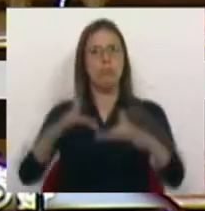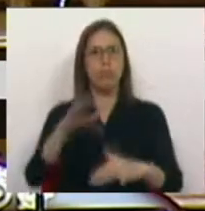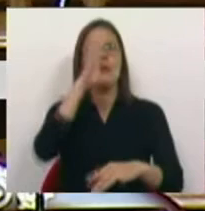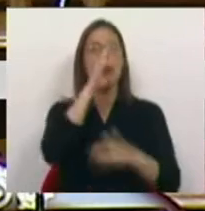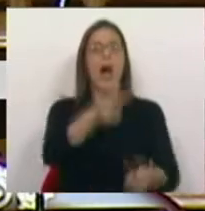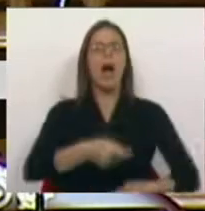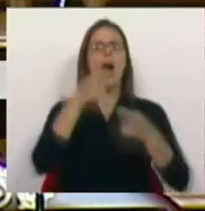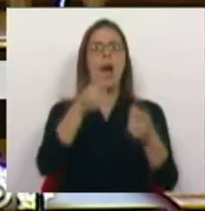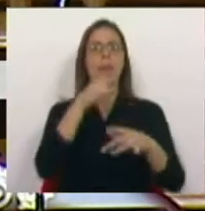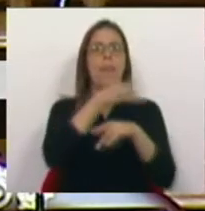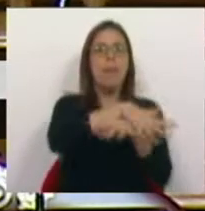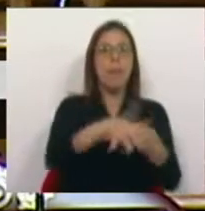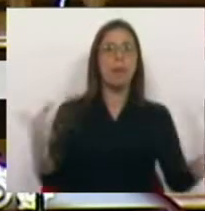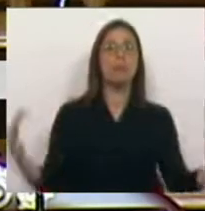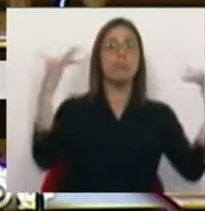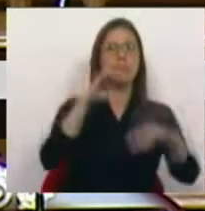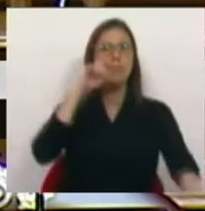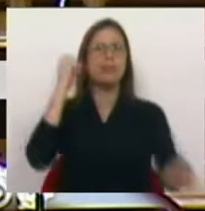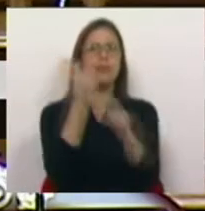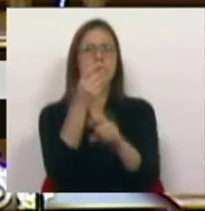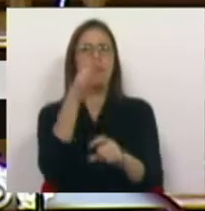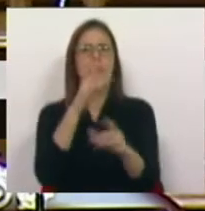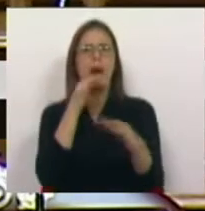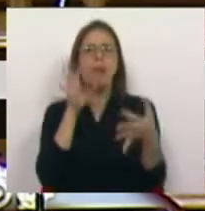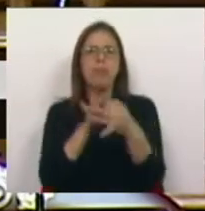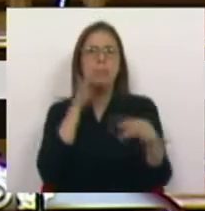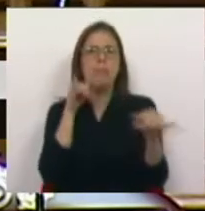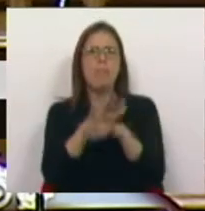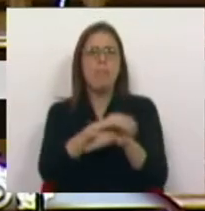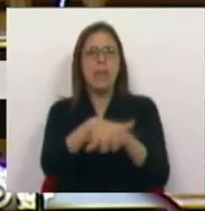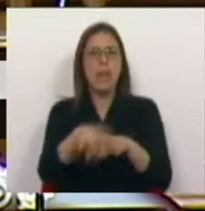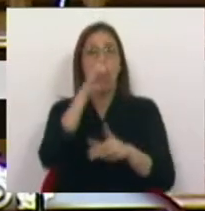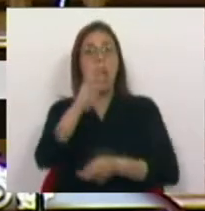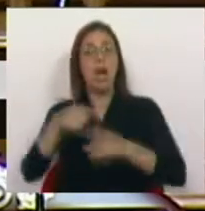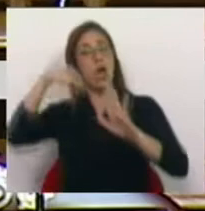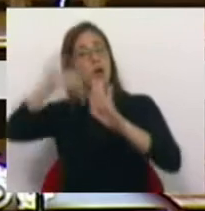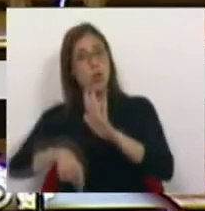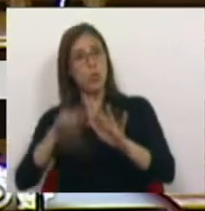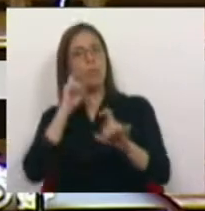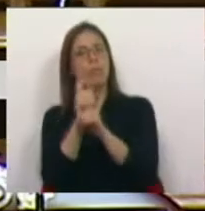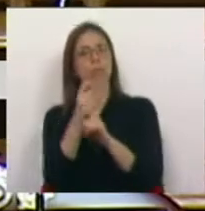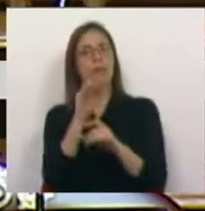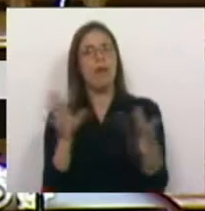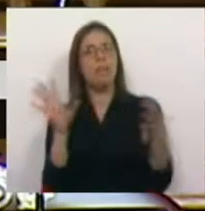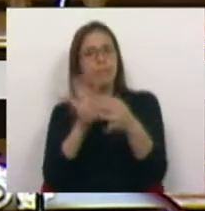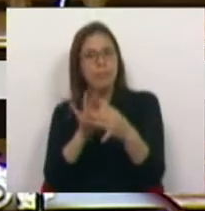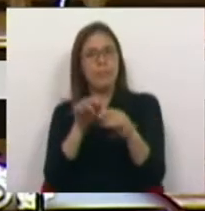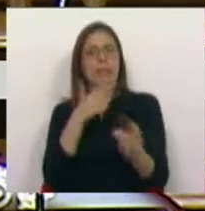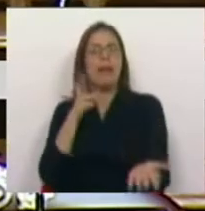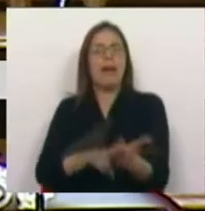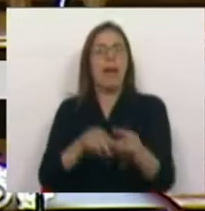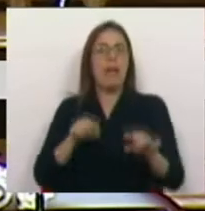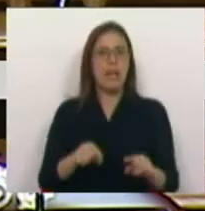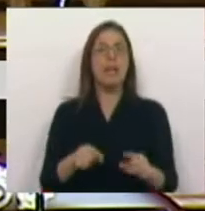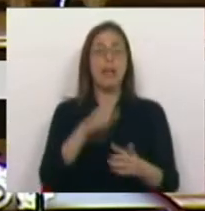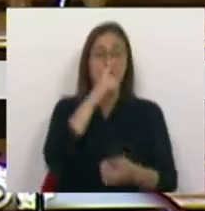ministros da agricultura mediterrânea e exigir uma PAC para o Mediterrâneo, exigir uma PAC para a agricultura do sul, uma PAC que se adapte a esta realidade